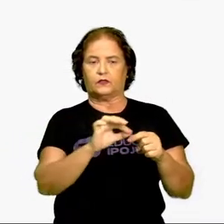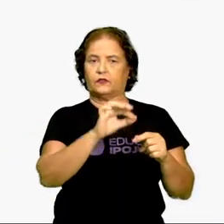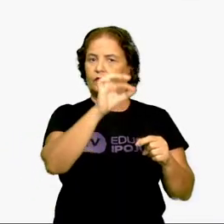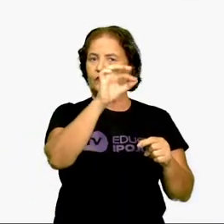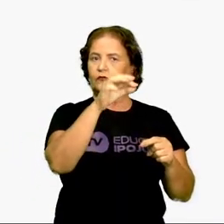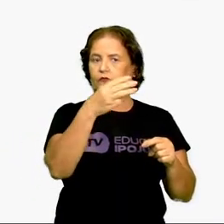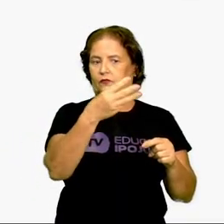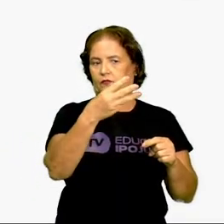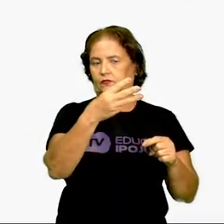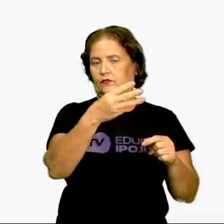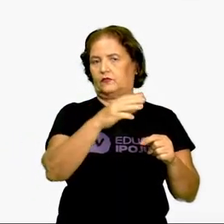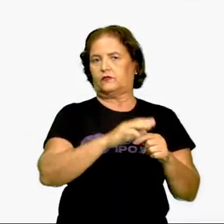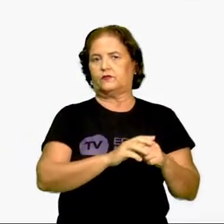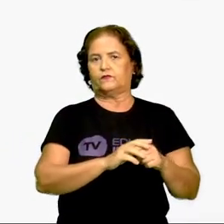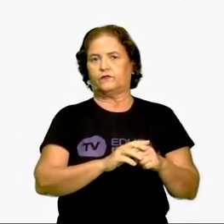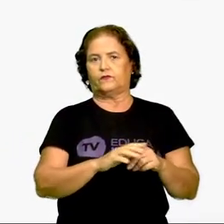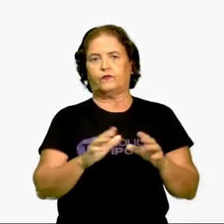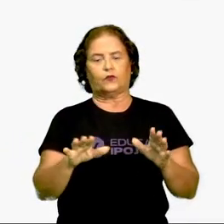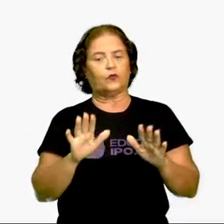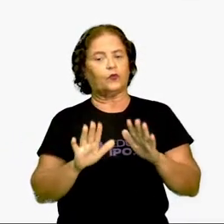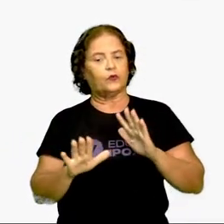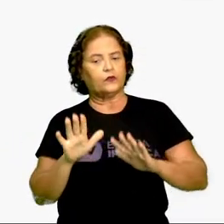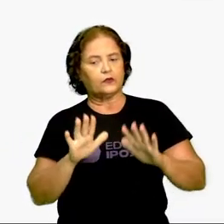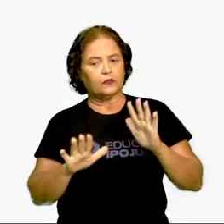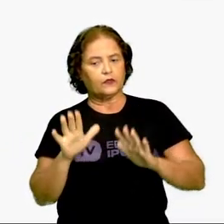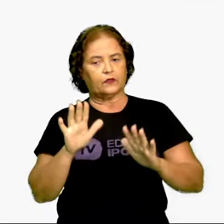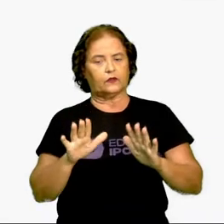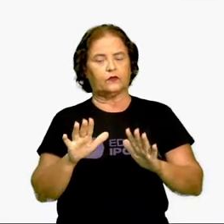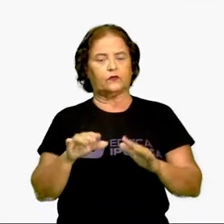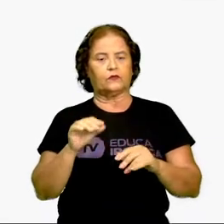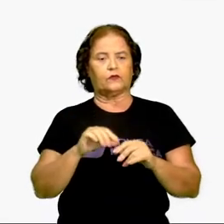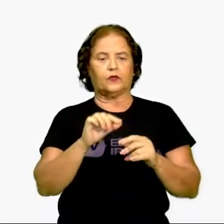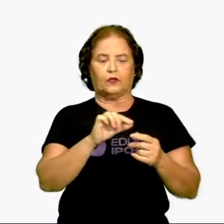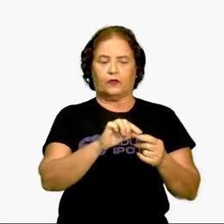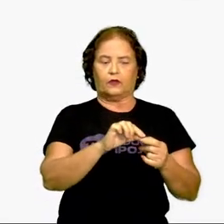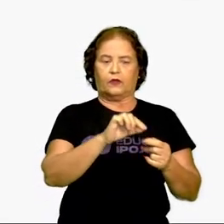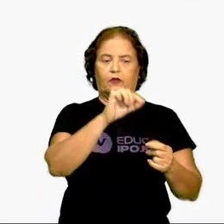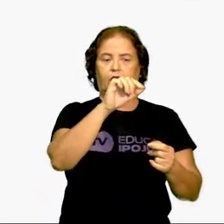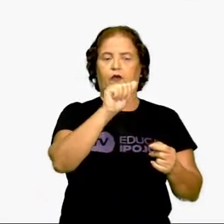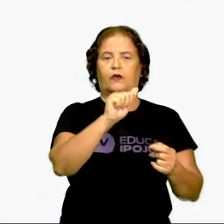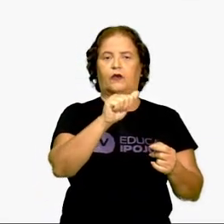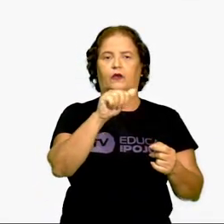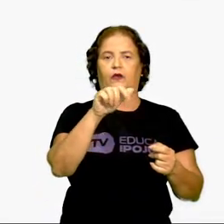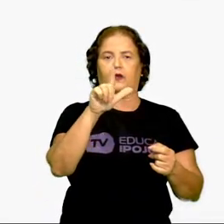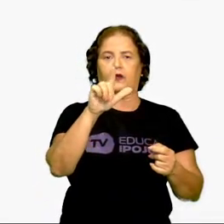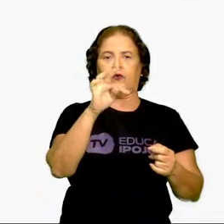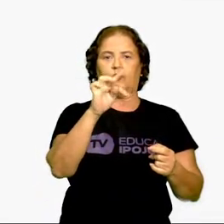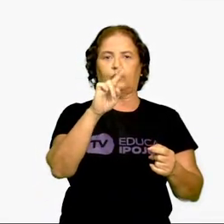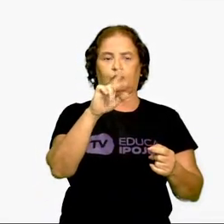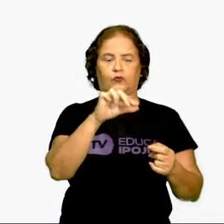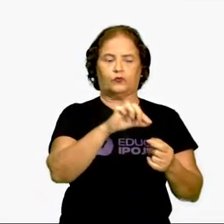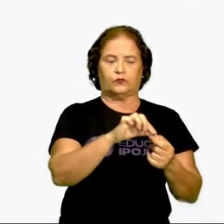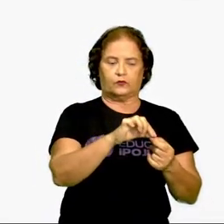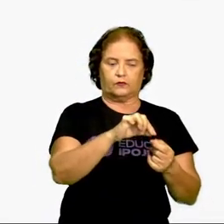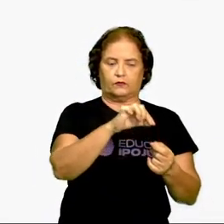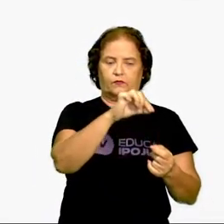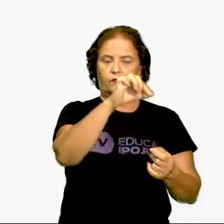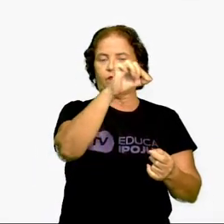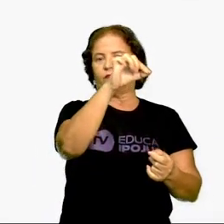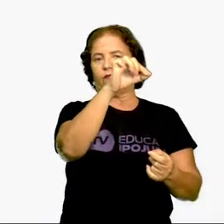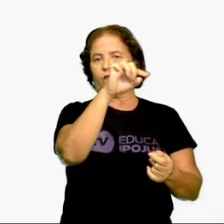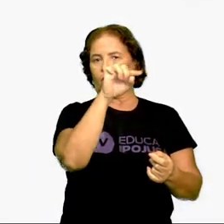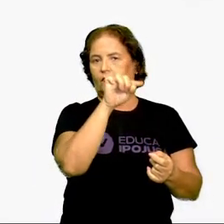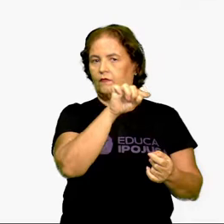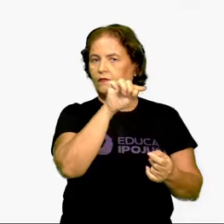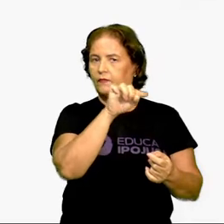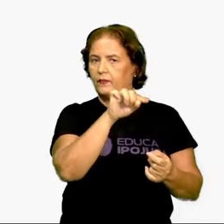lado do paralelogramo com a altura. A altura, ela sempre fica aqui perpendicular, ou seja, forma